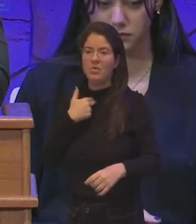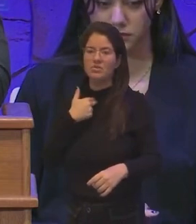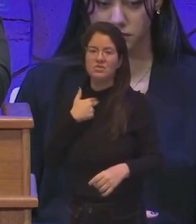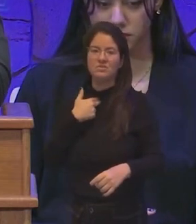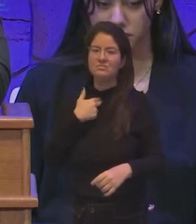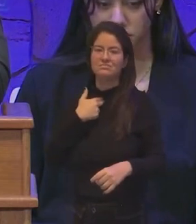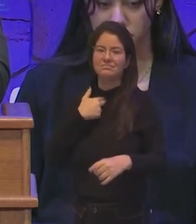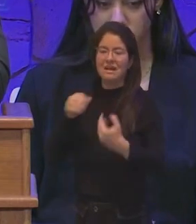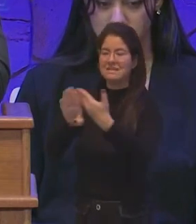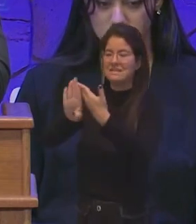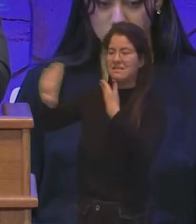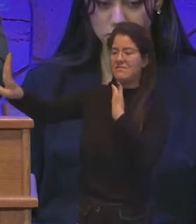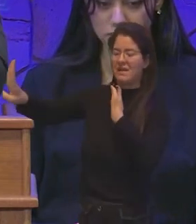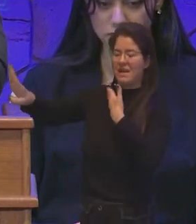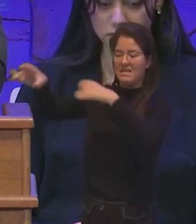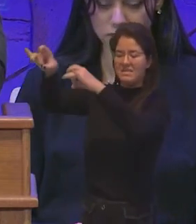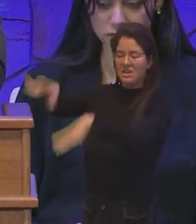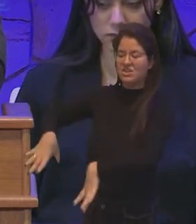ajuntamento.